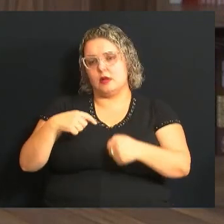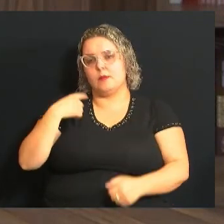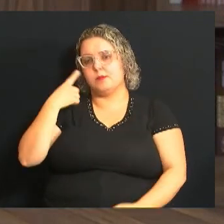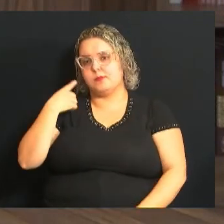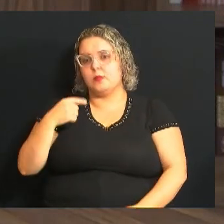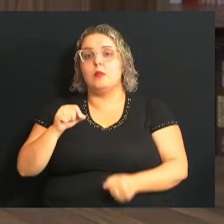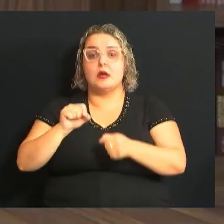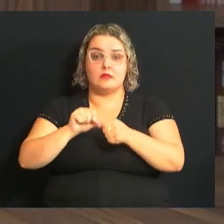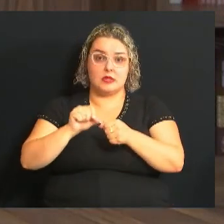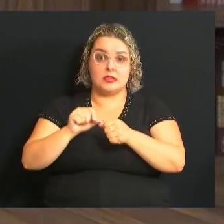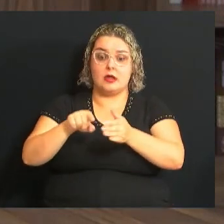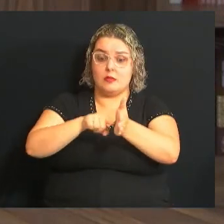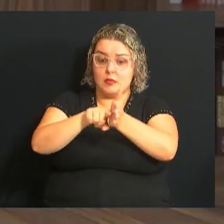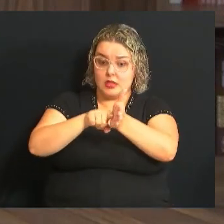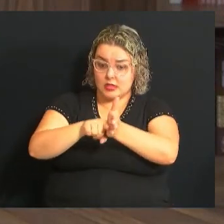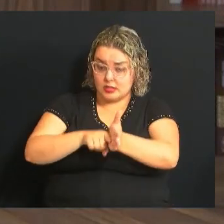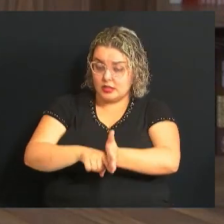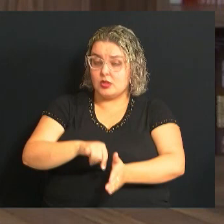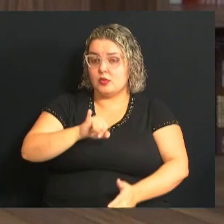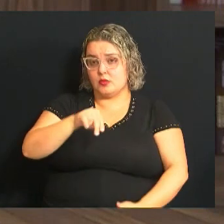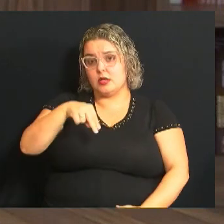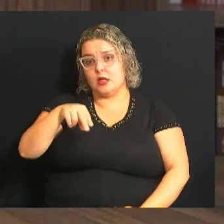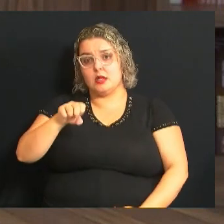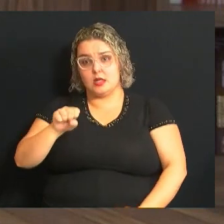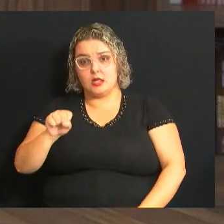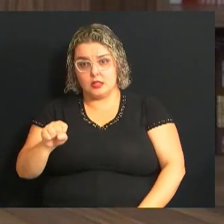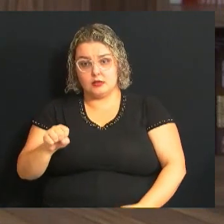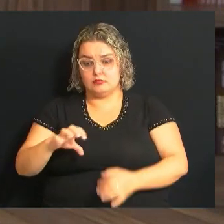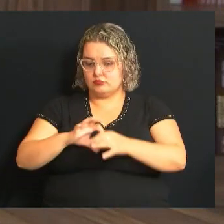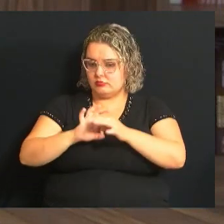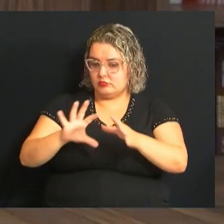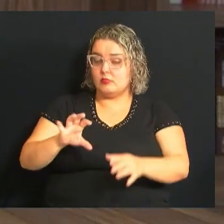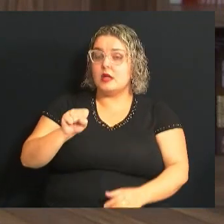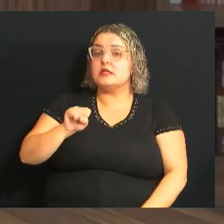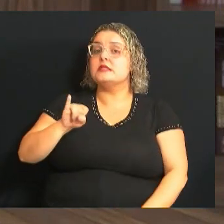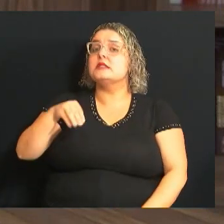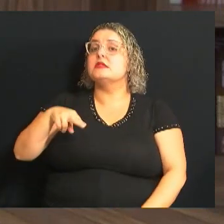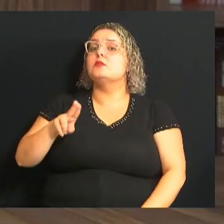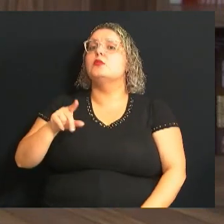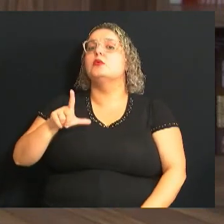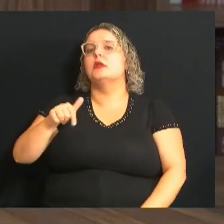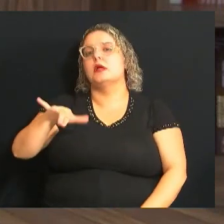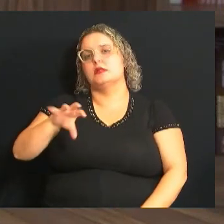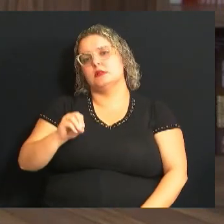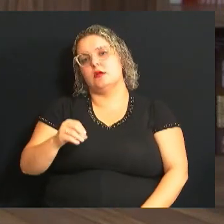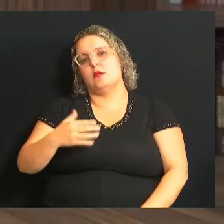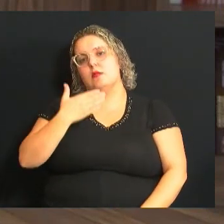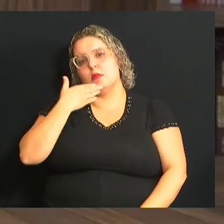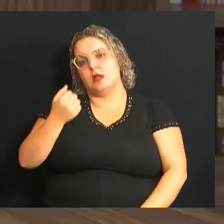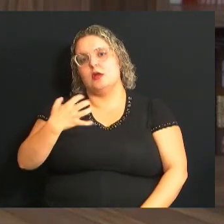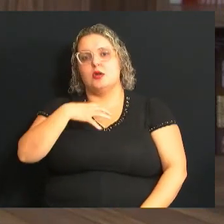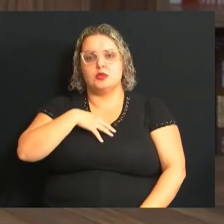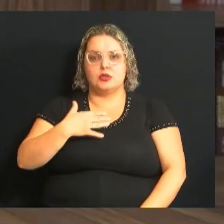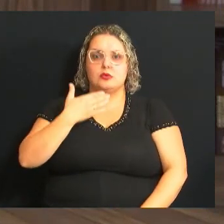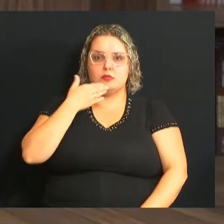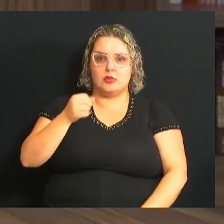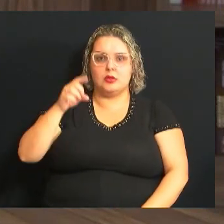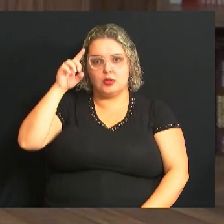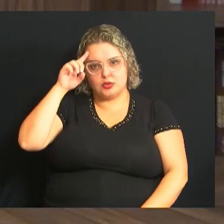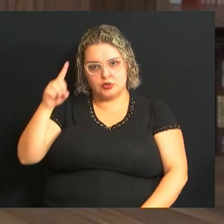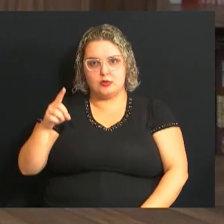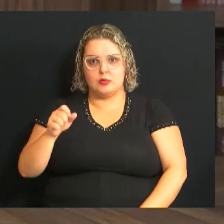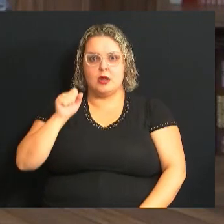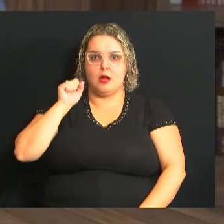essa pesquisa, e o INSS disponibiliza uma simulação para ver qual a melhor forma e qual a melhor data para poder aposentar.